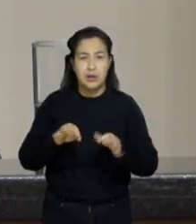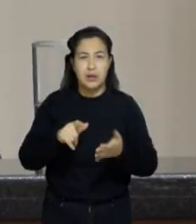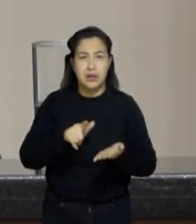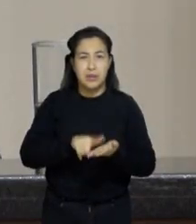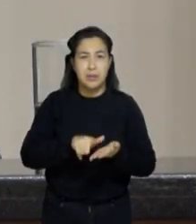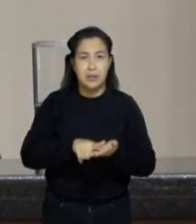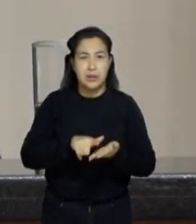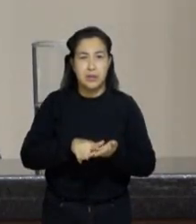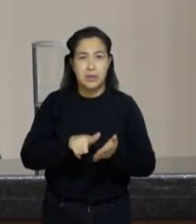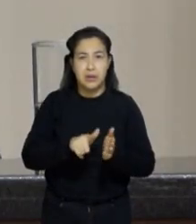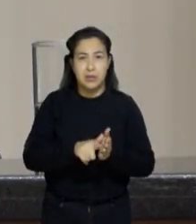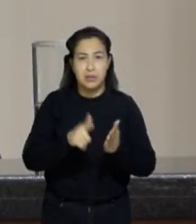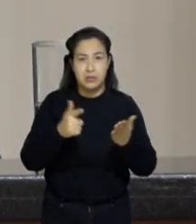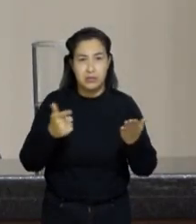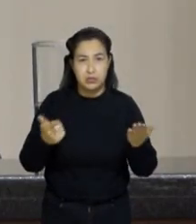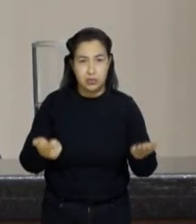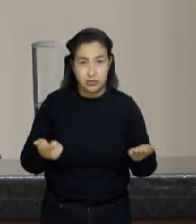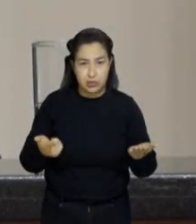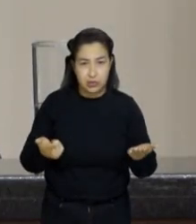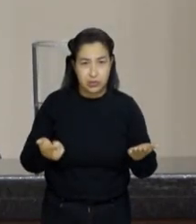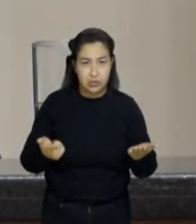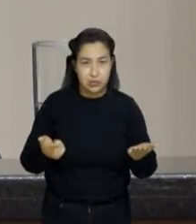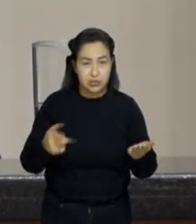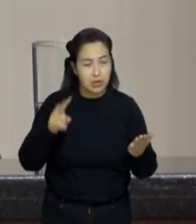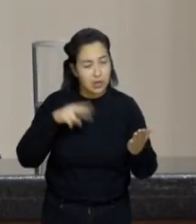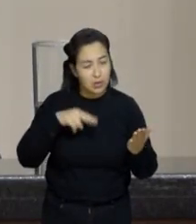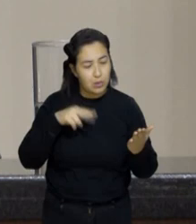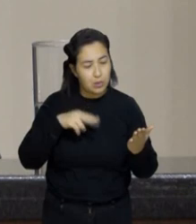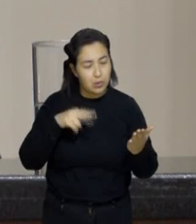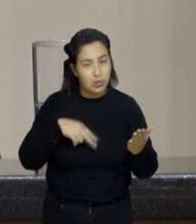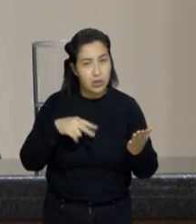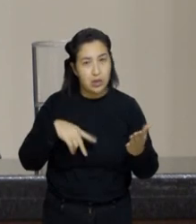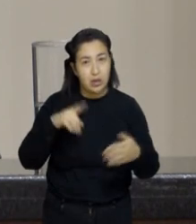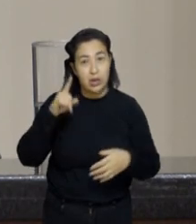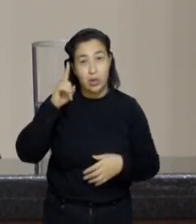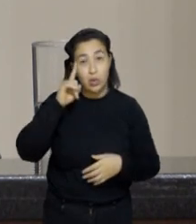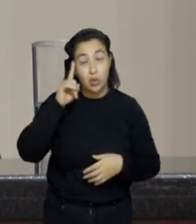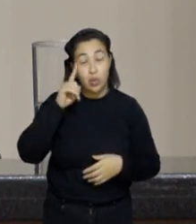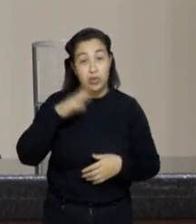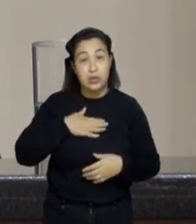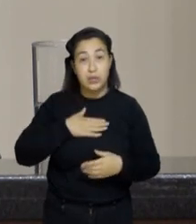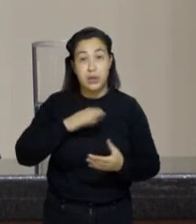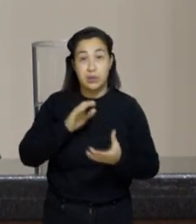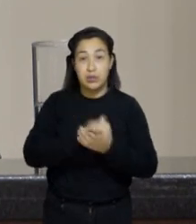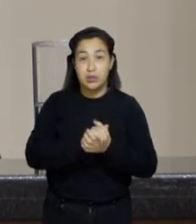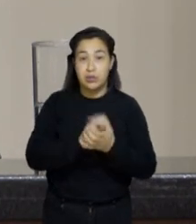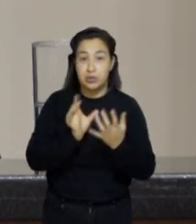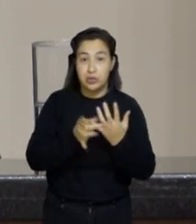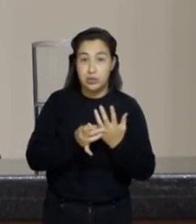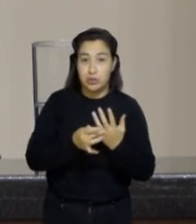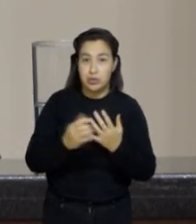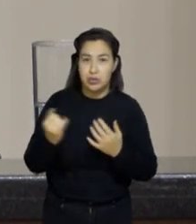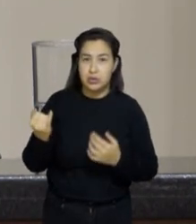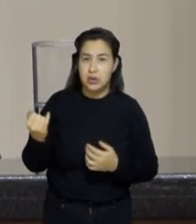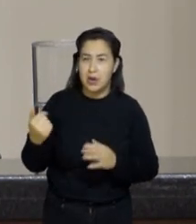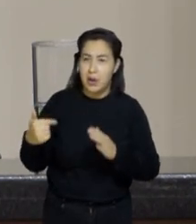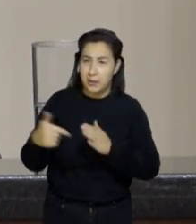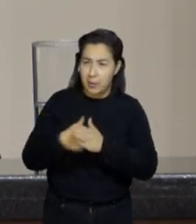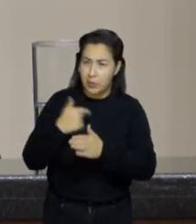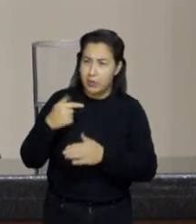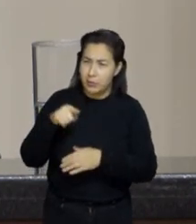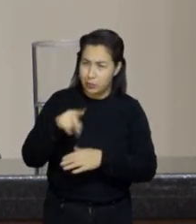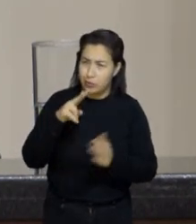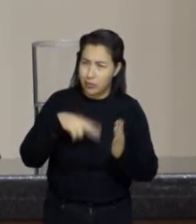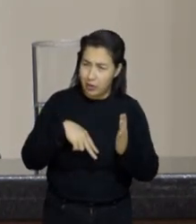costume. Vou para casa, a esposa diz, não leu? Li, mas vou ler tudo.